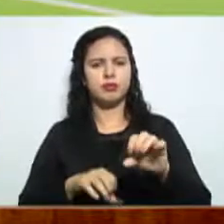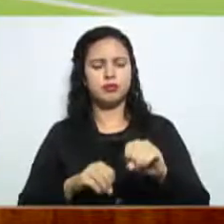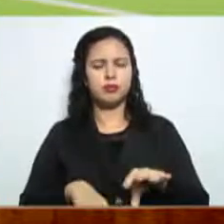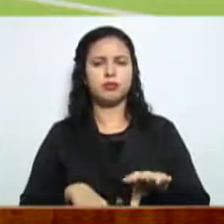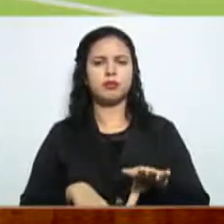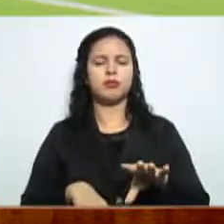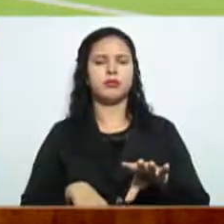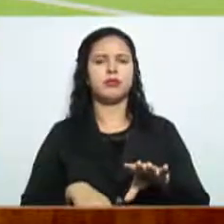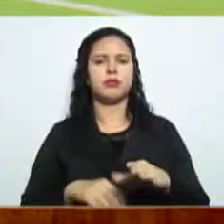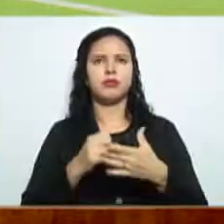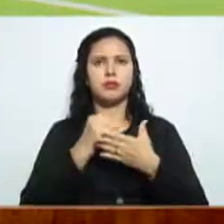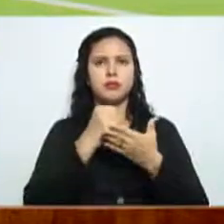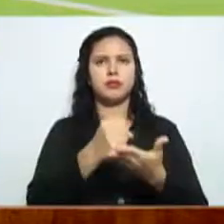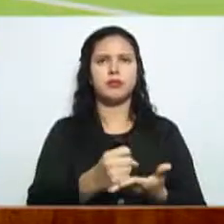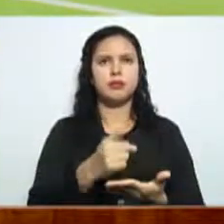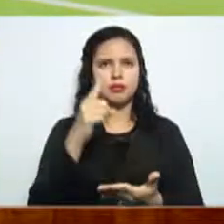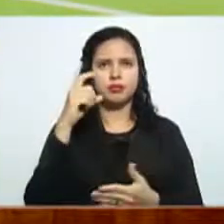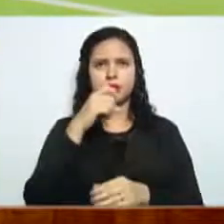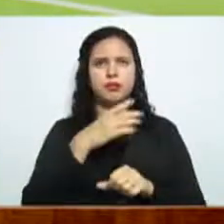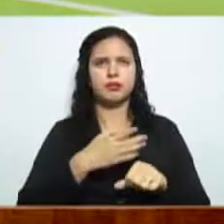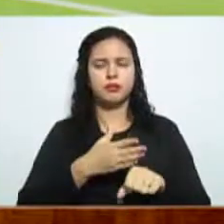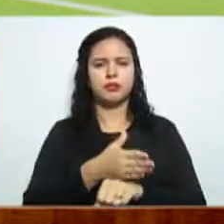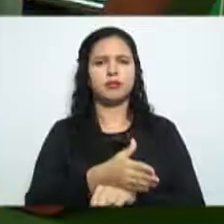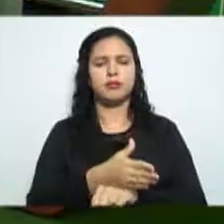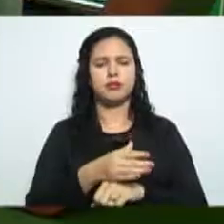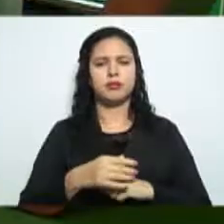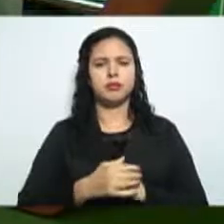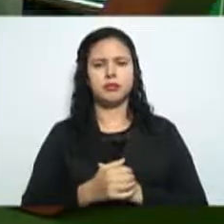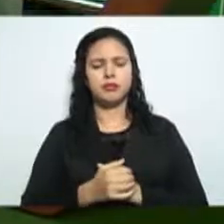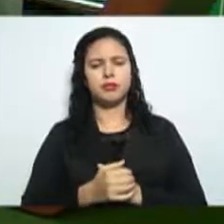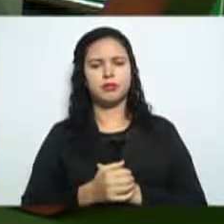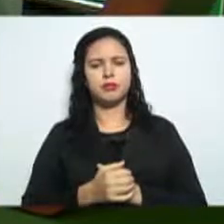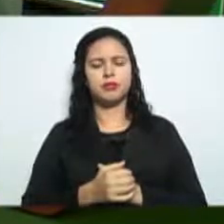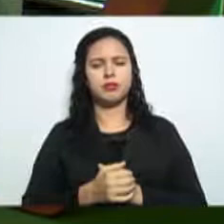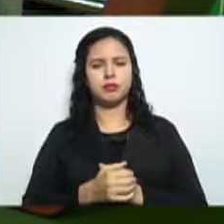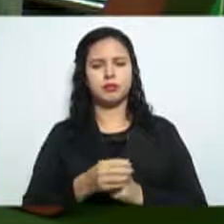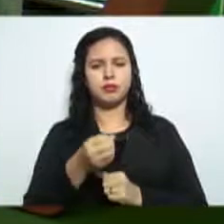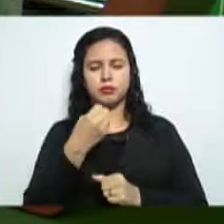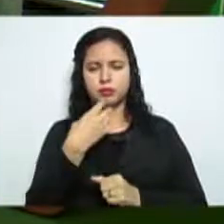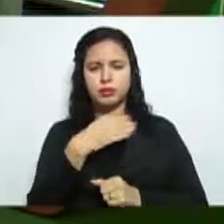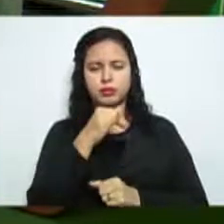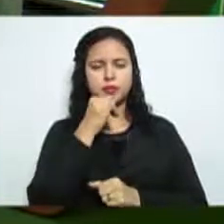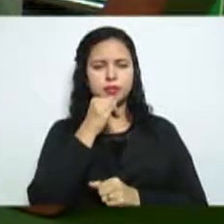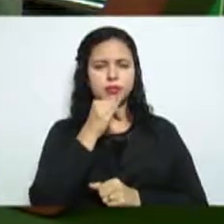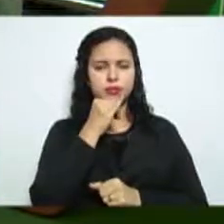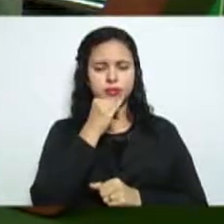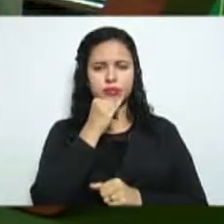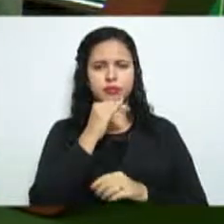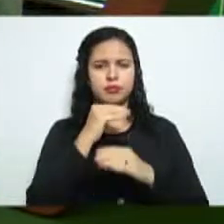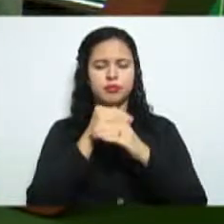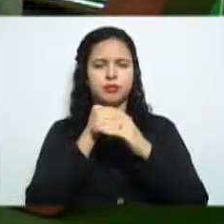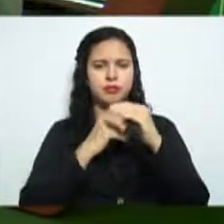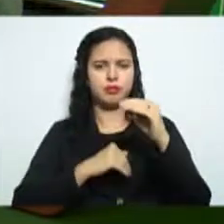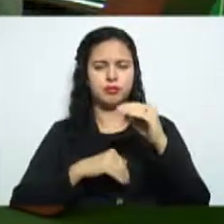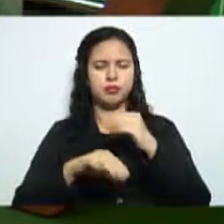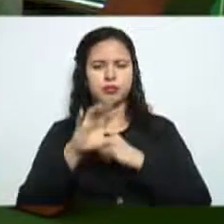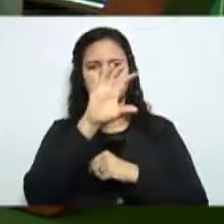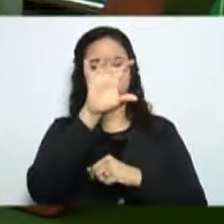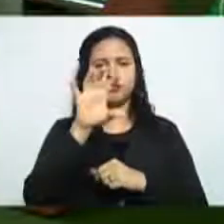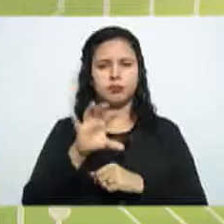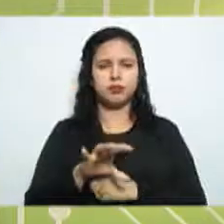educação para locais de difícil acesso, né? É excelente exemplo e tem tudo a ver com essa questão de reduzir as diferenças regionais, né?